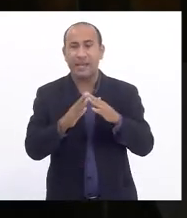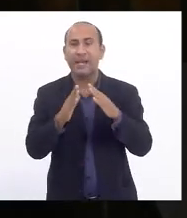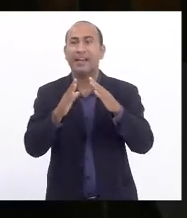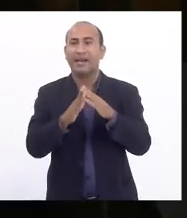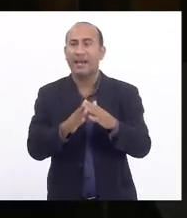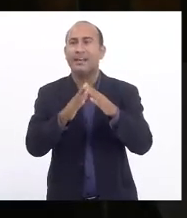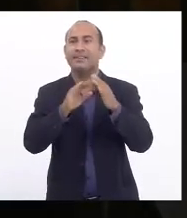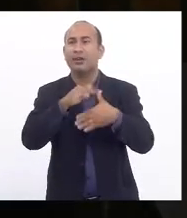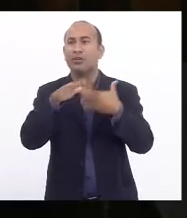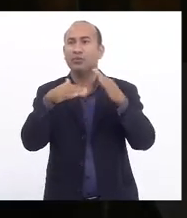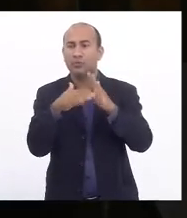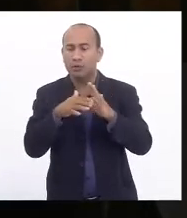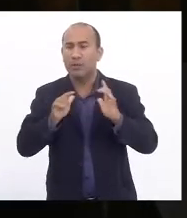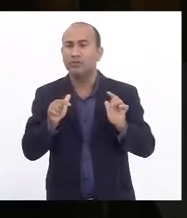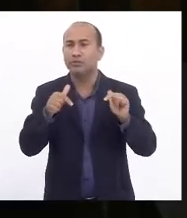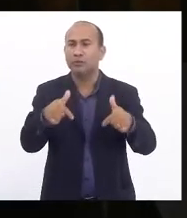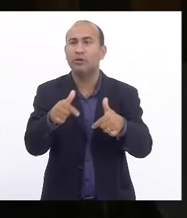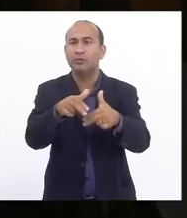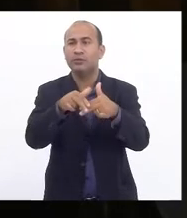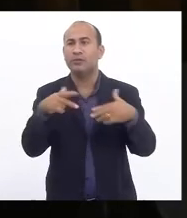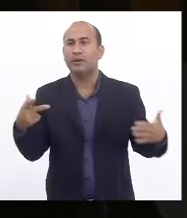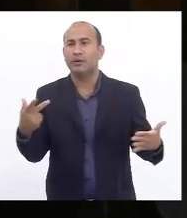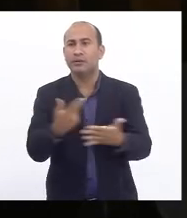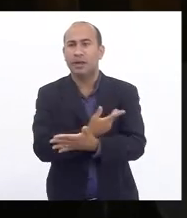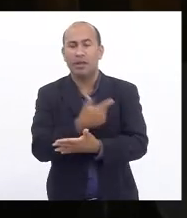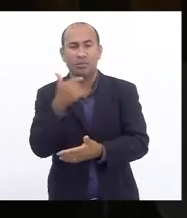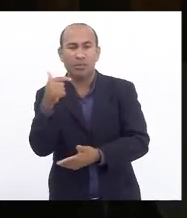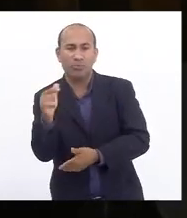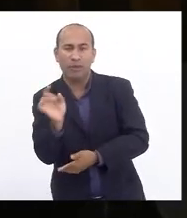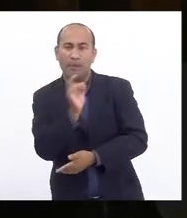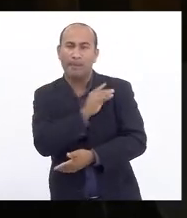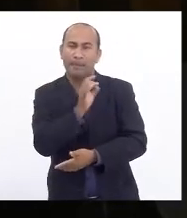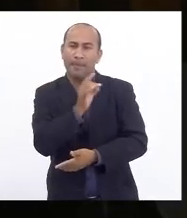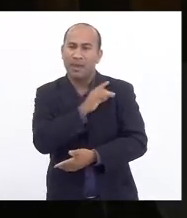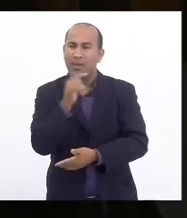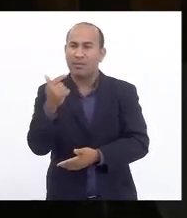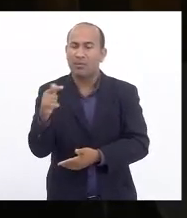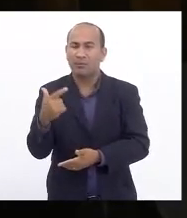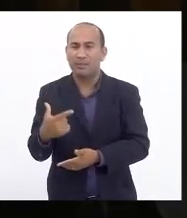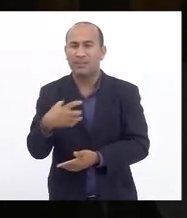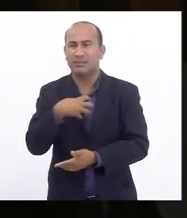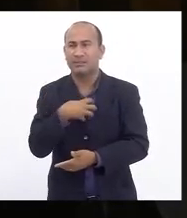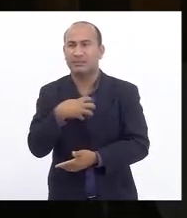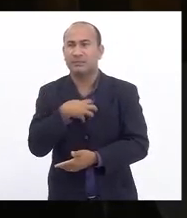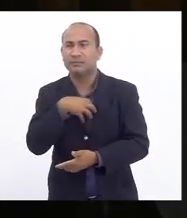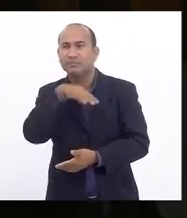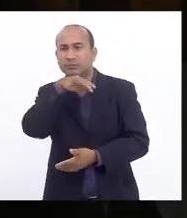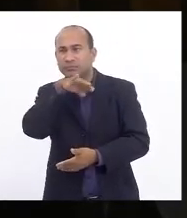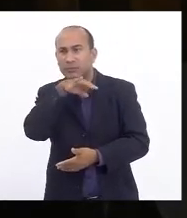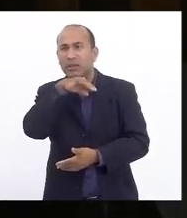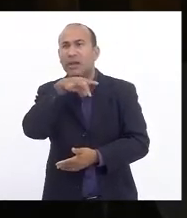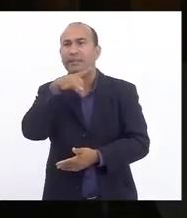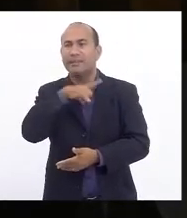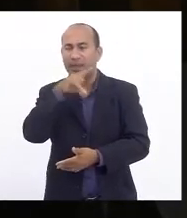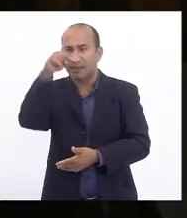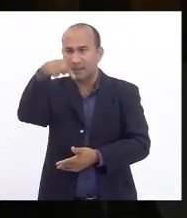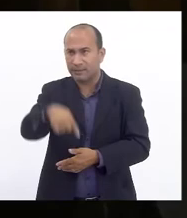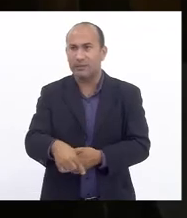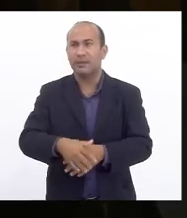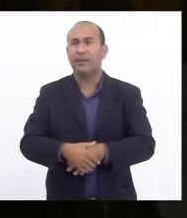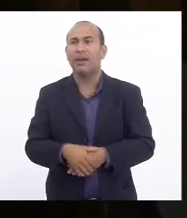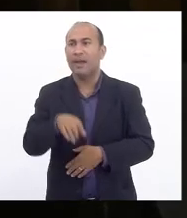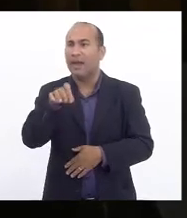colocando todos seus esforços para realizar então não tem ameaça não tem desconforto o que tem aqui